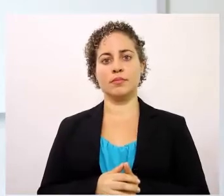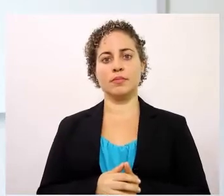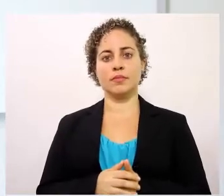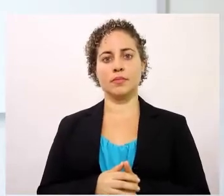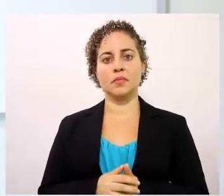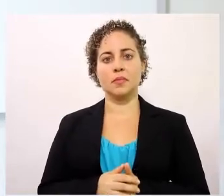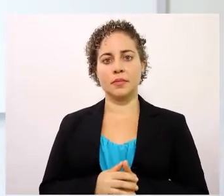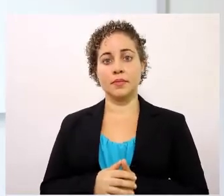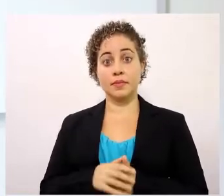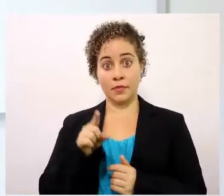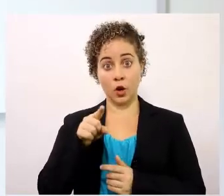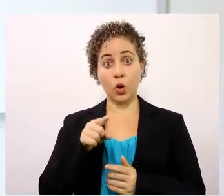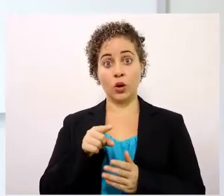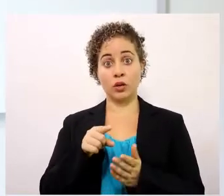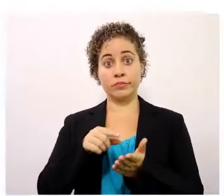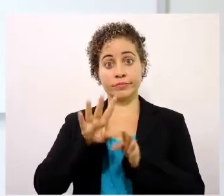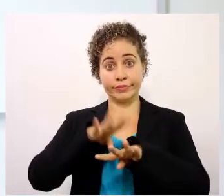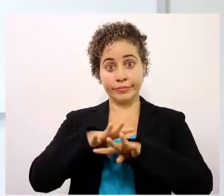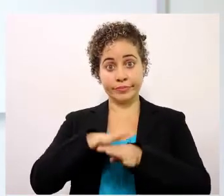Pegue a sua calculadora.